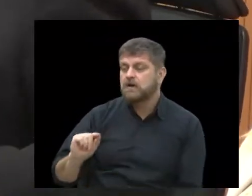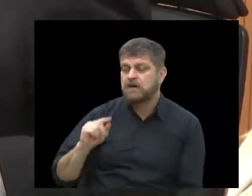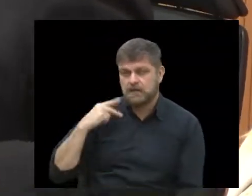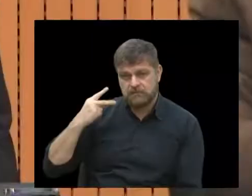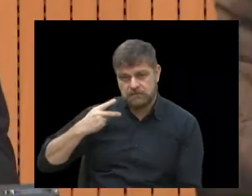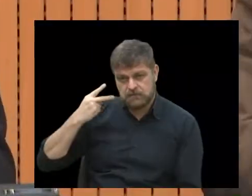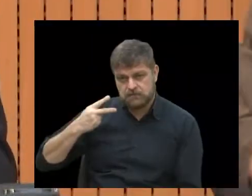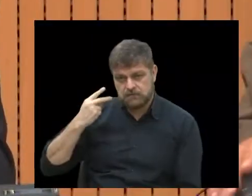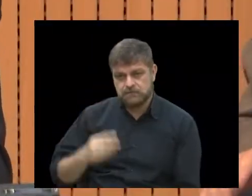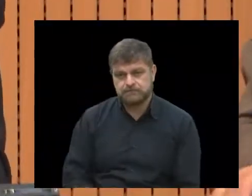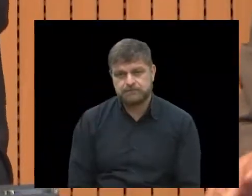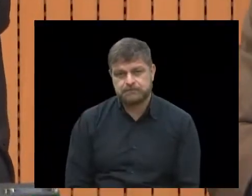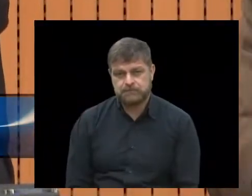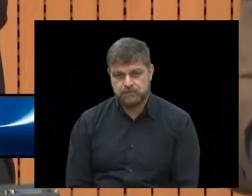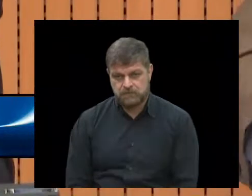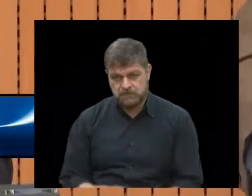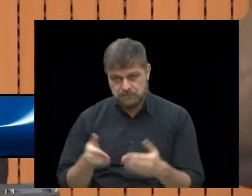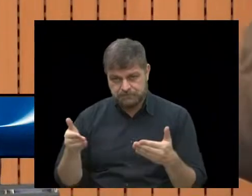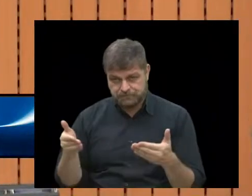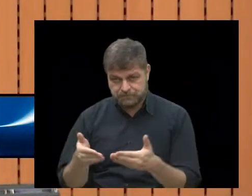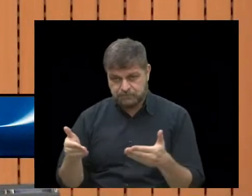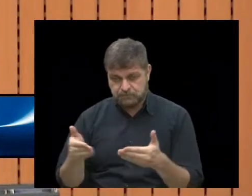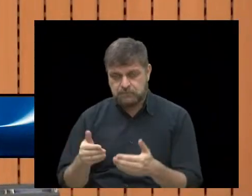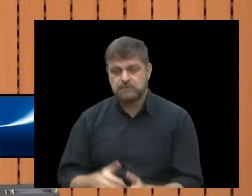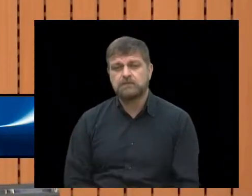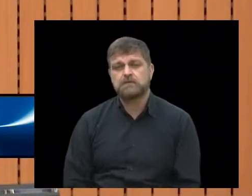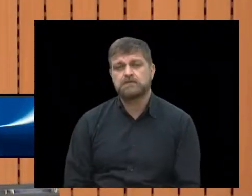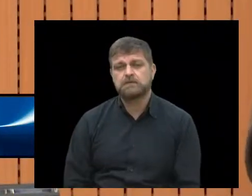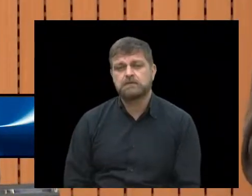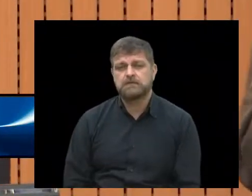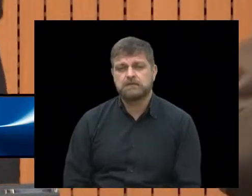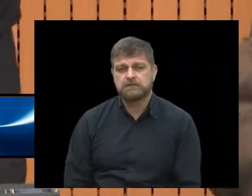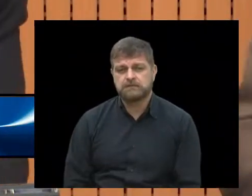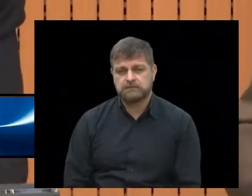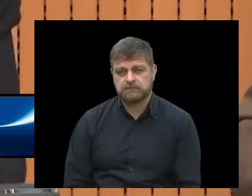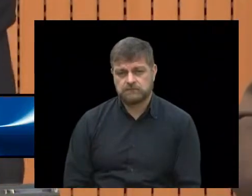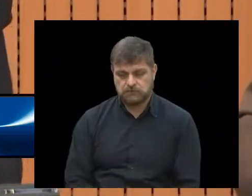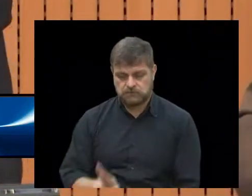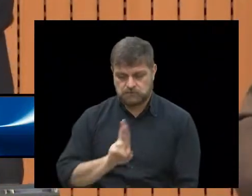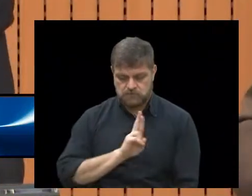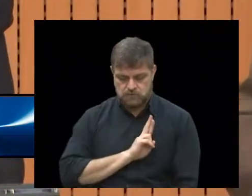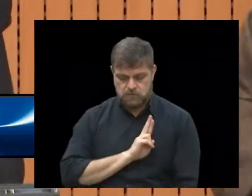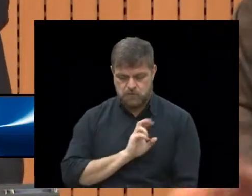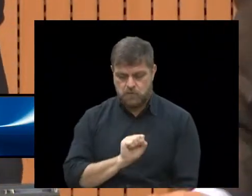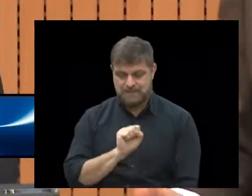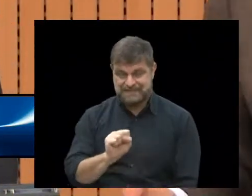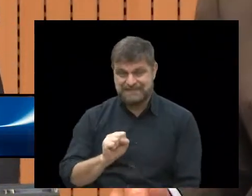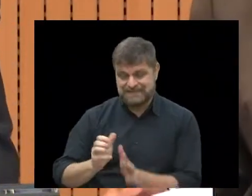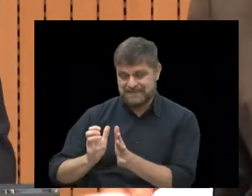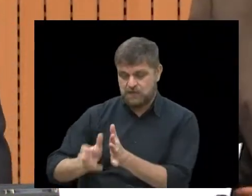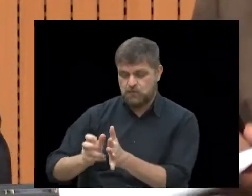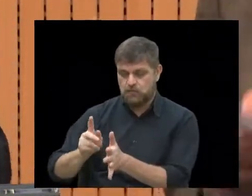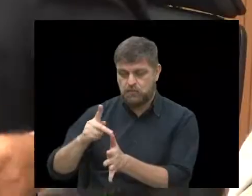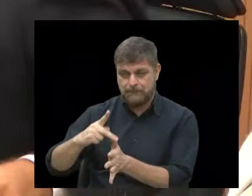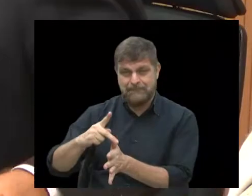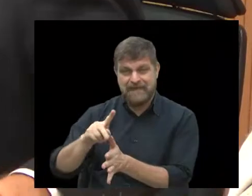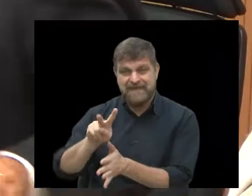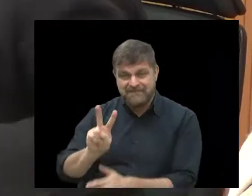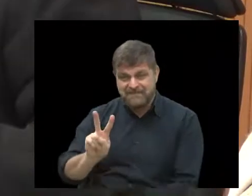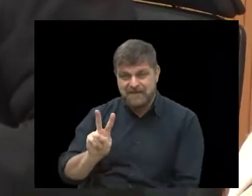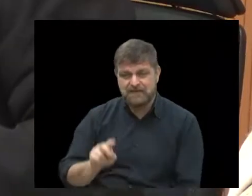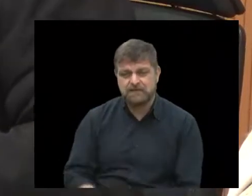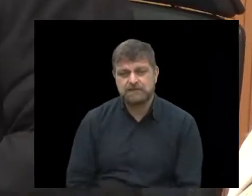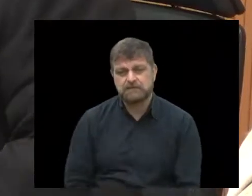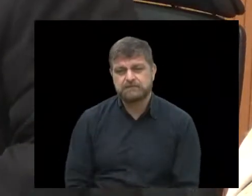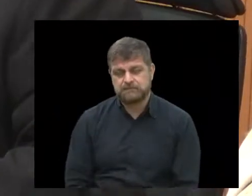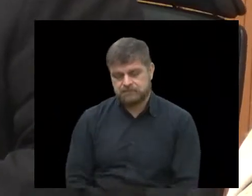vereador inscrito. Tem o próximo vereador inscrito, senhor presidente. É o vereador senhor Luiz Rossini, do Partido Verde, líder de governo. Vereador Luiz